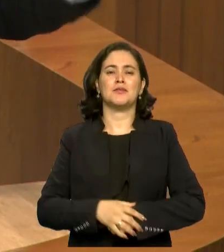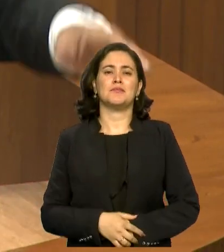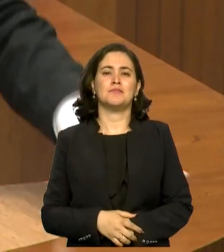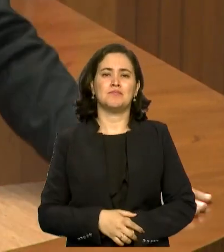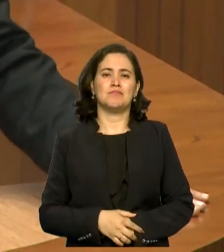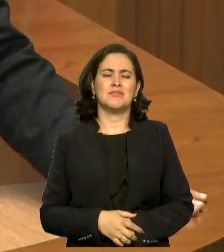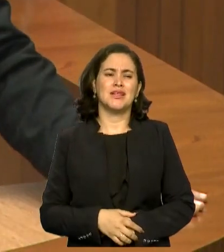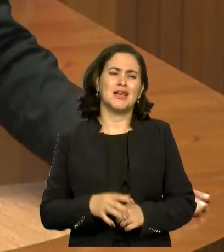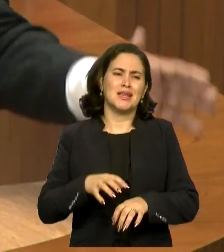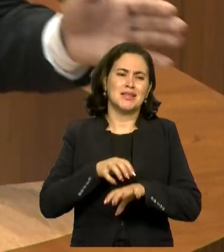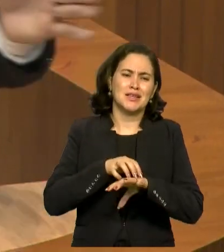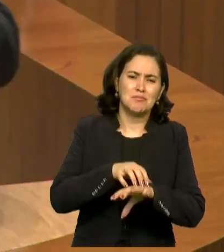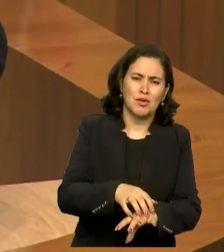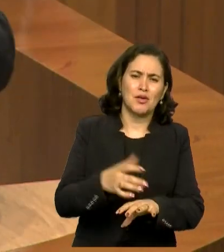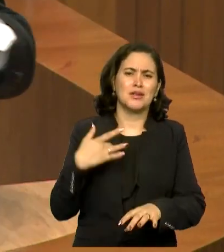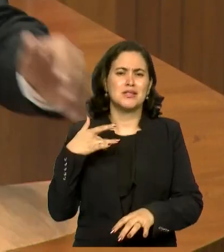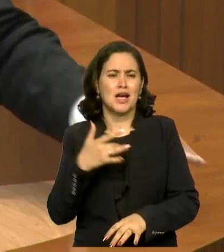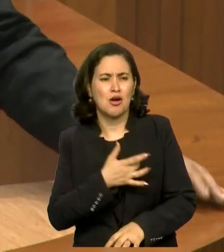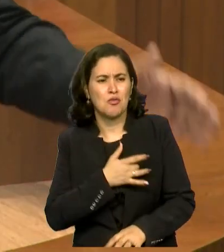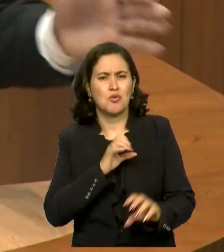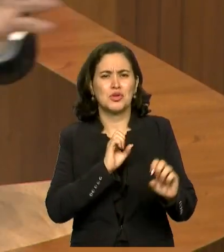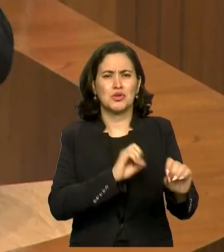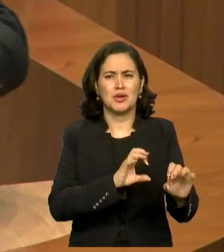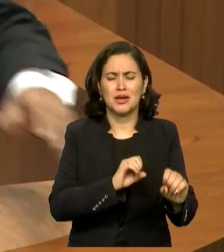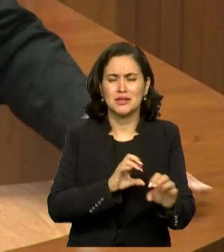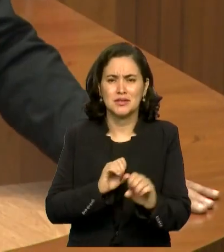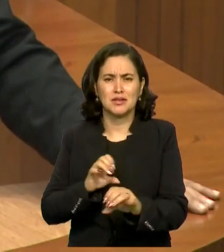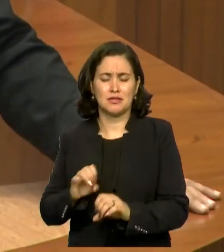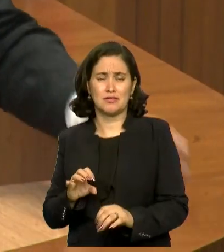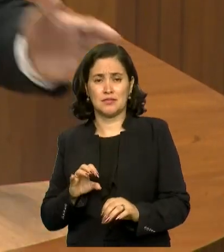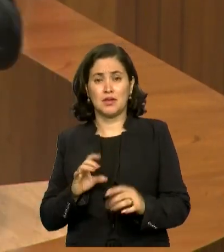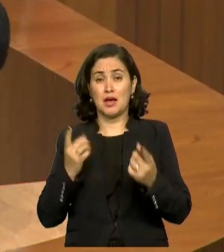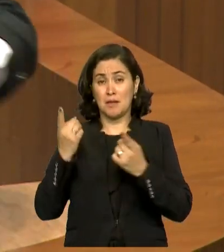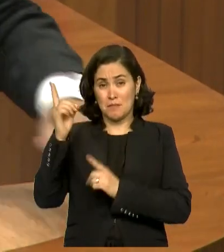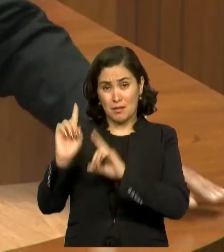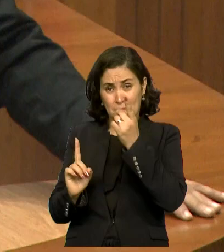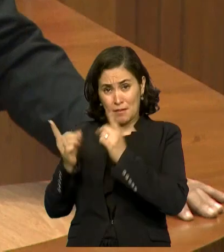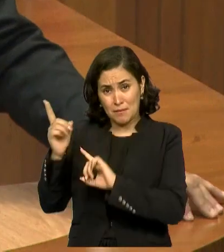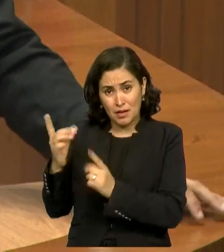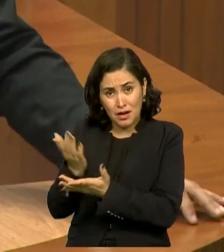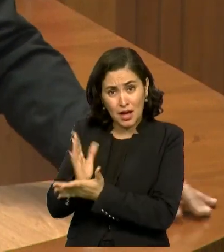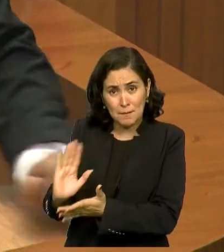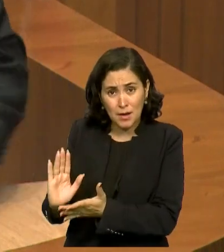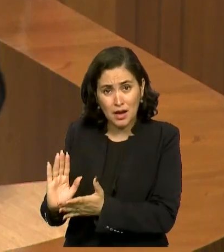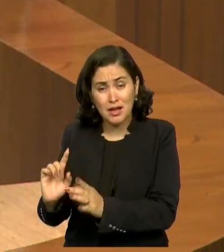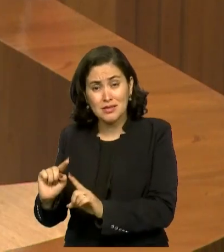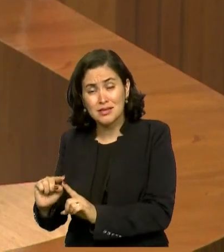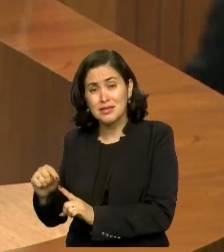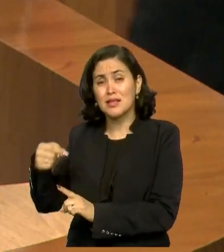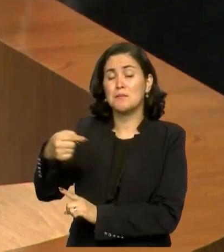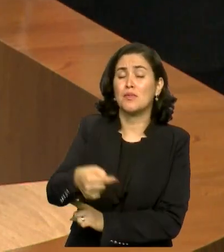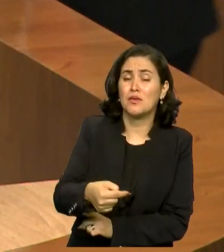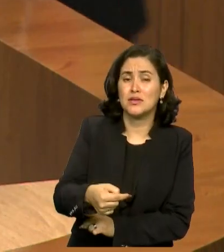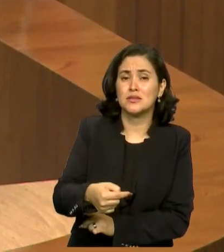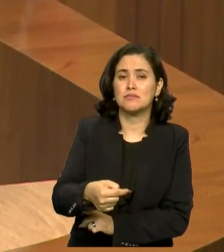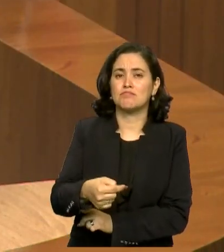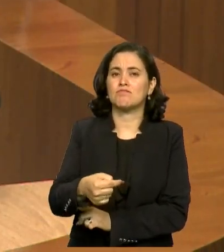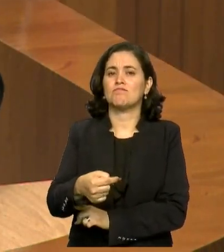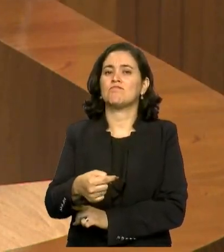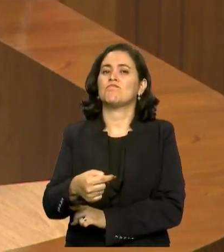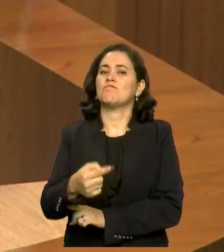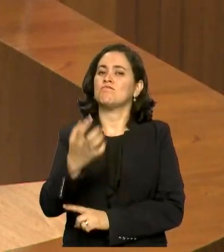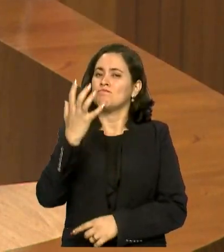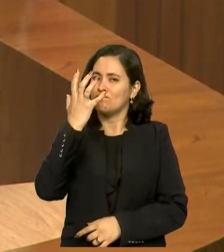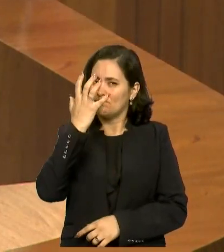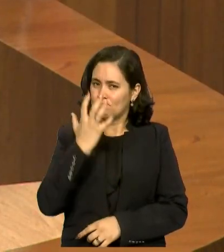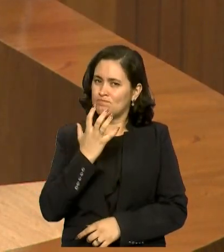saúde, com relação à educação, a folia passa, o carnaval vai passar, e logo depois do carnaval, vamos tratar com muita seriedade e responsabilidade